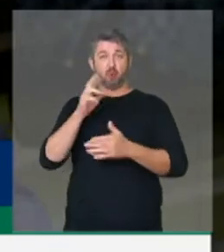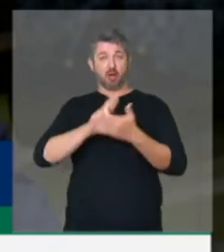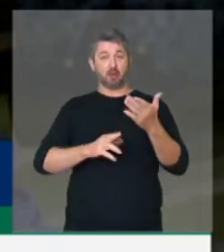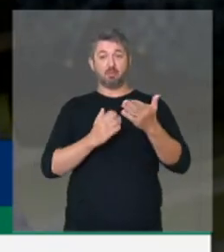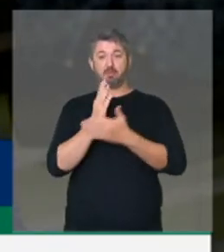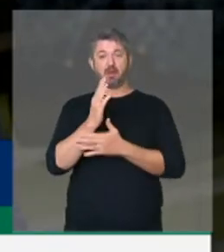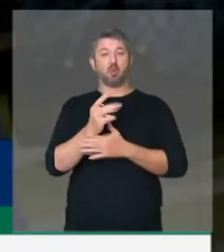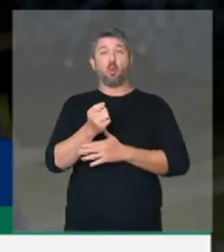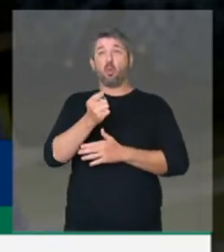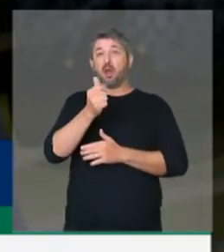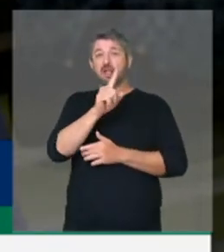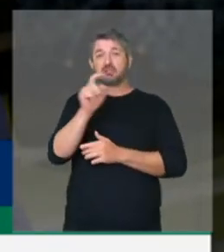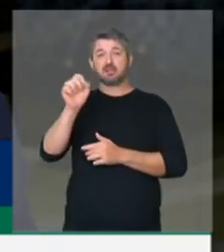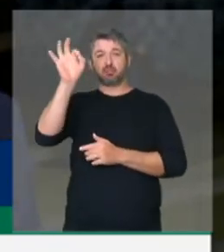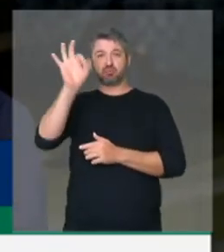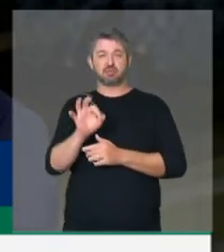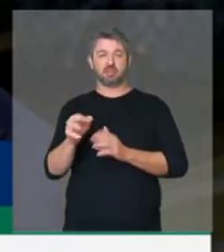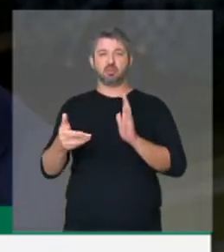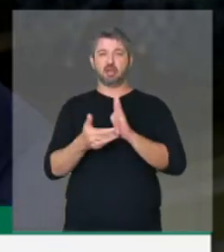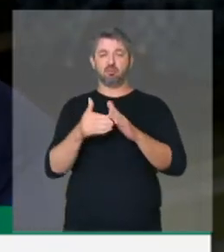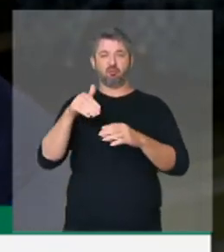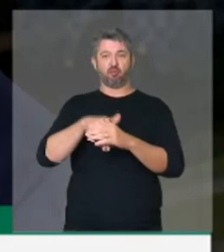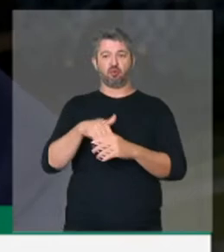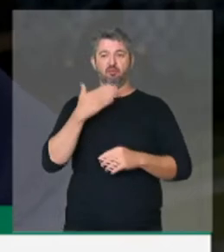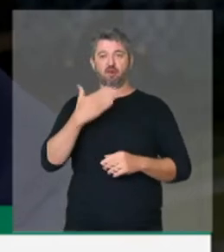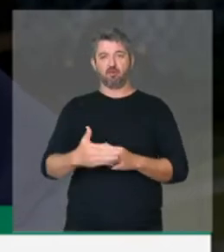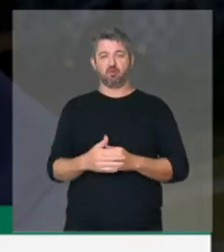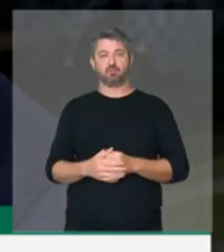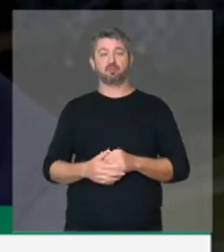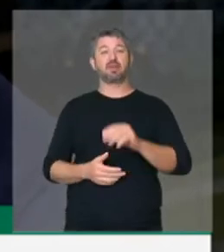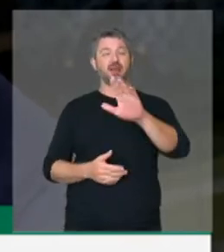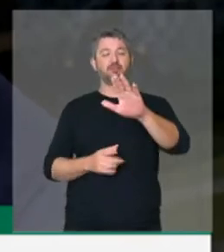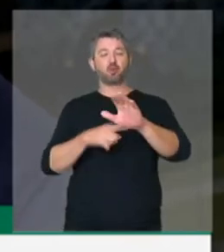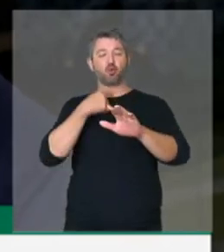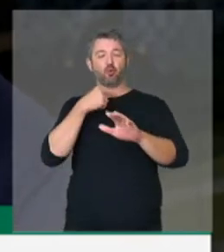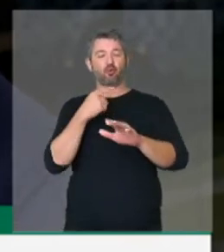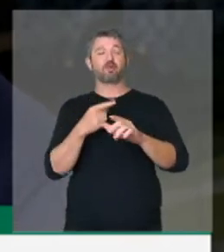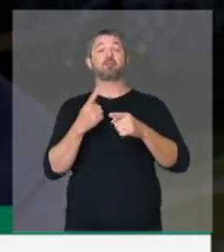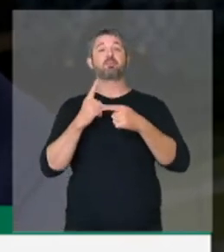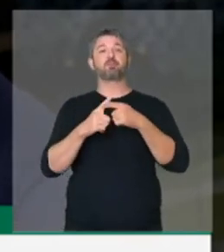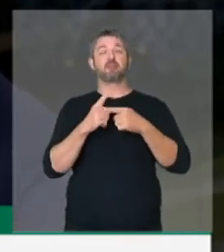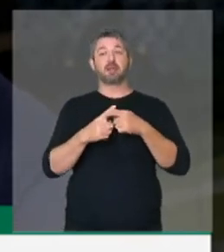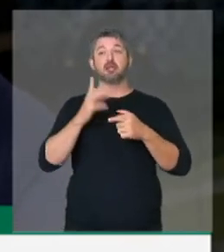praticamente unanimidade da Casa. Uma das dúvidas que a gente tinha era exatamente essa, porque isso já é feito